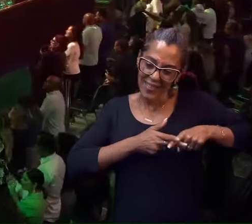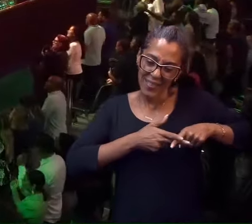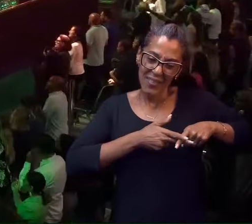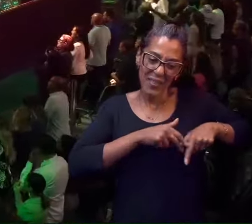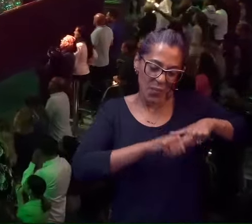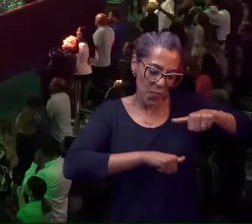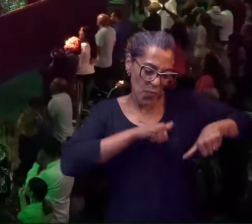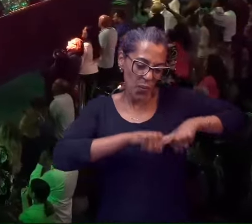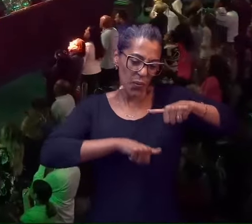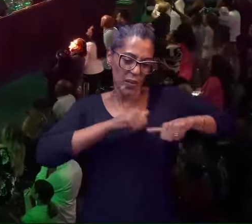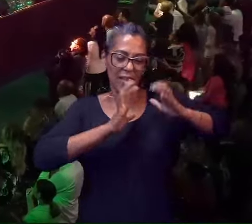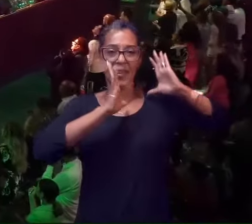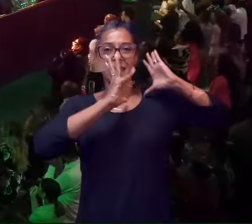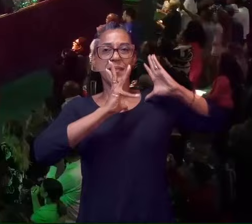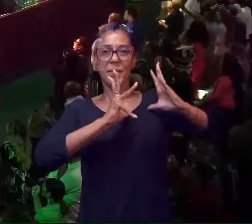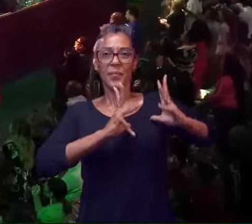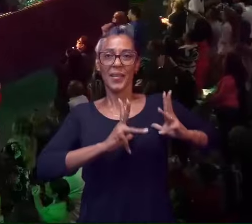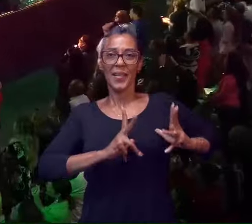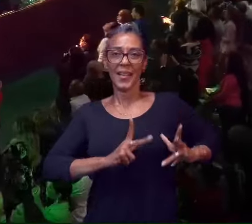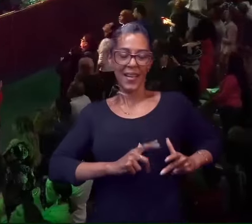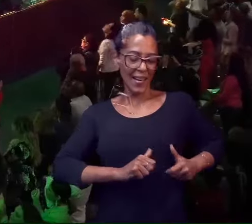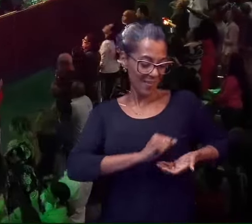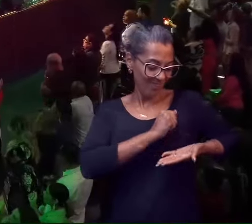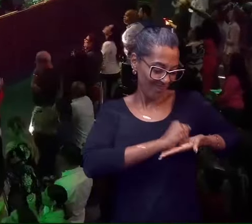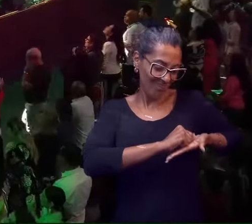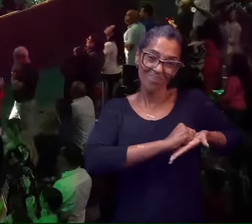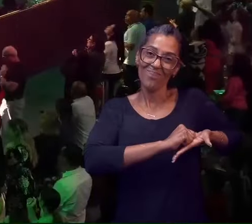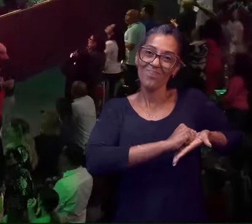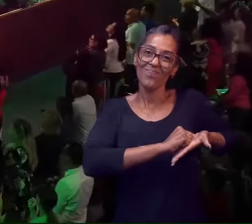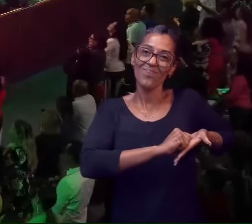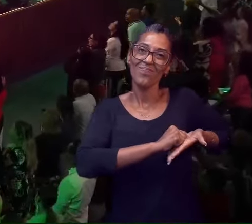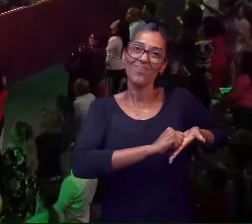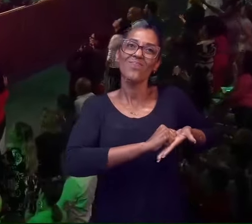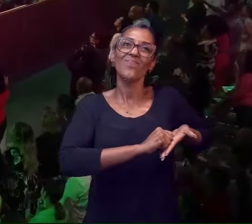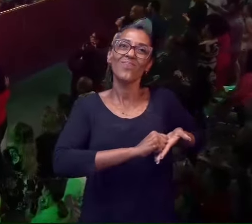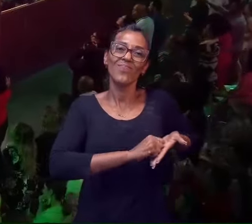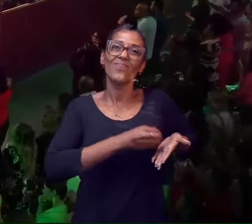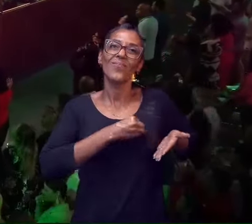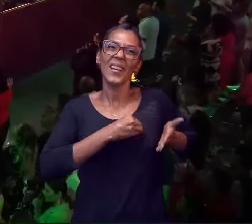e me faça de novo